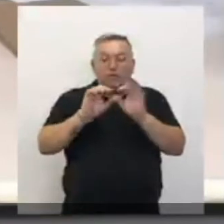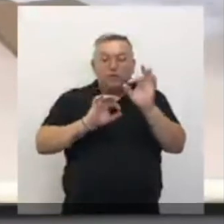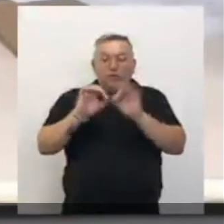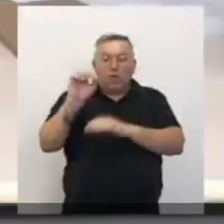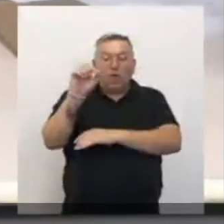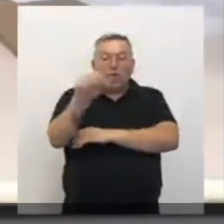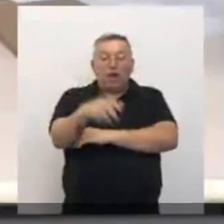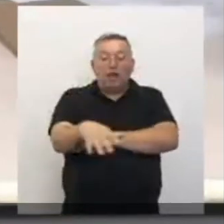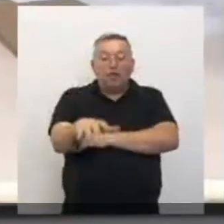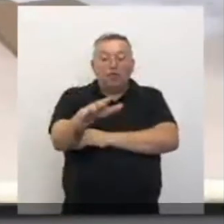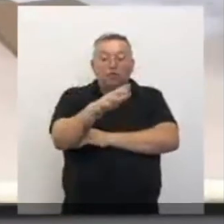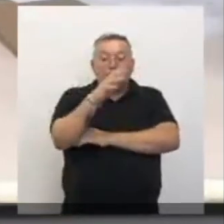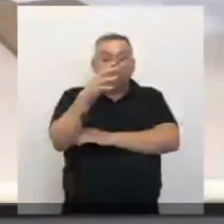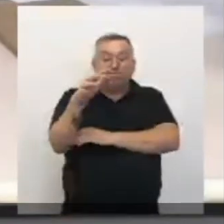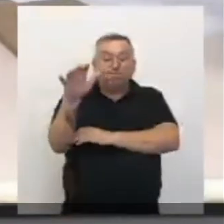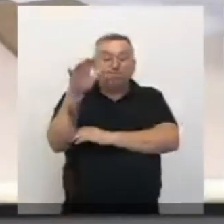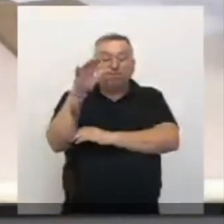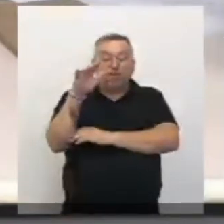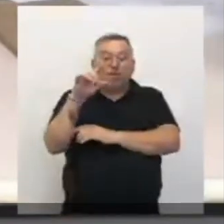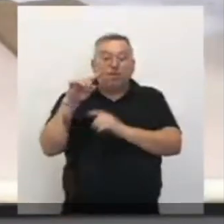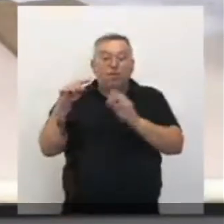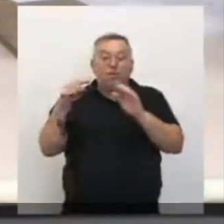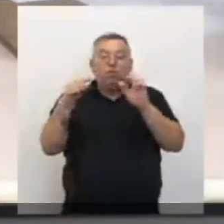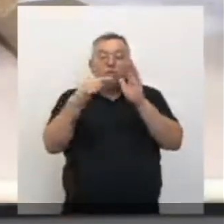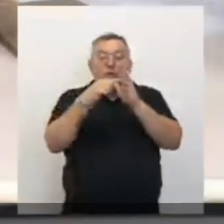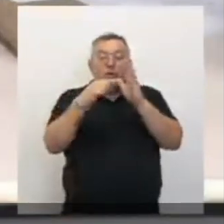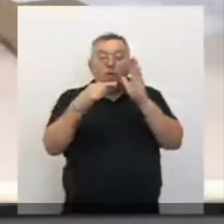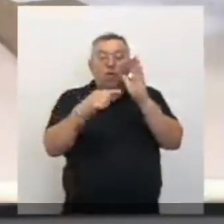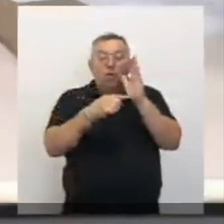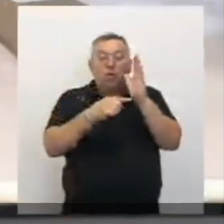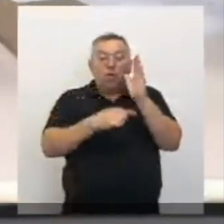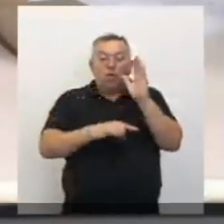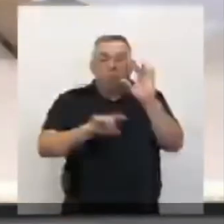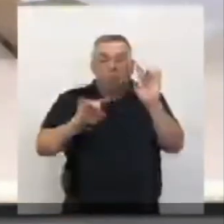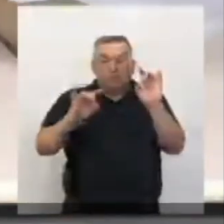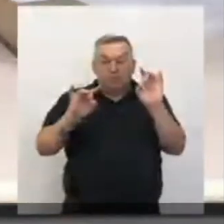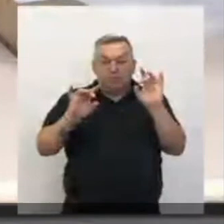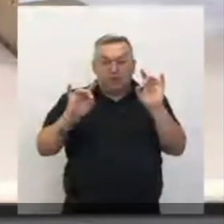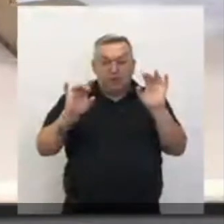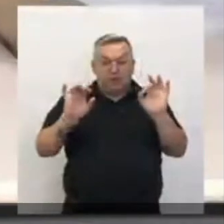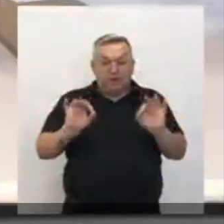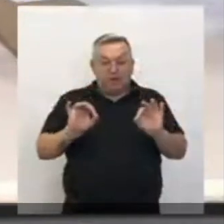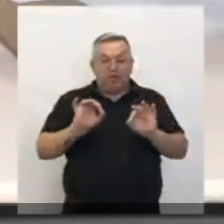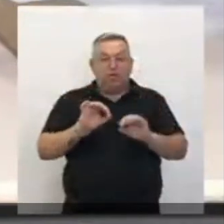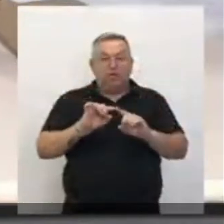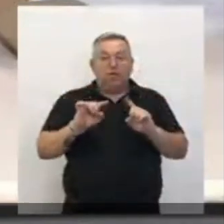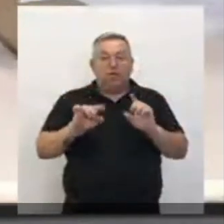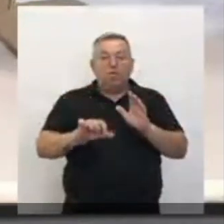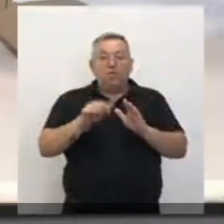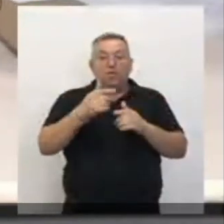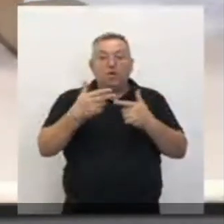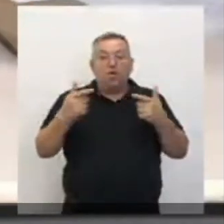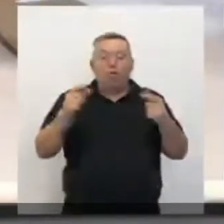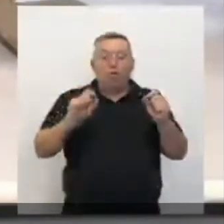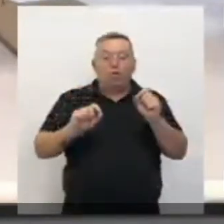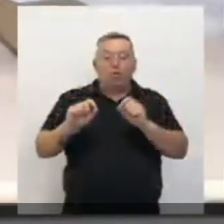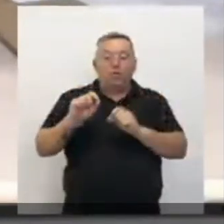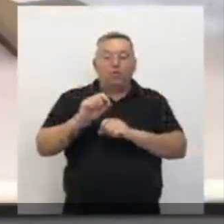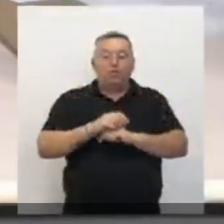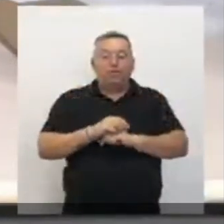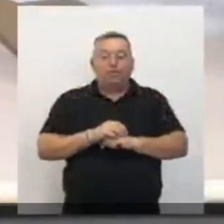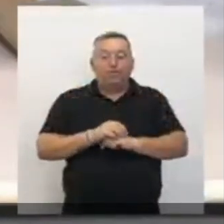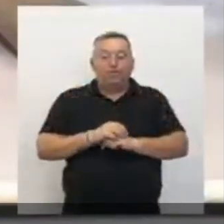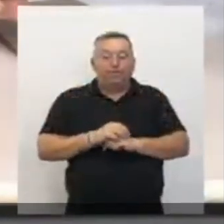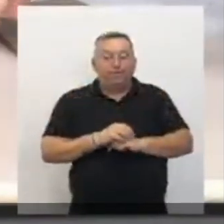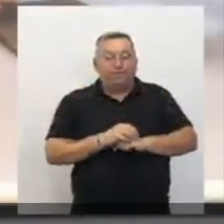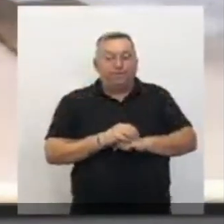braço, são pontos específicos, né? Então, eu tenho, primeira coisa aqui, ó, que fazer esses pontos.